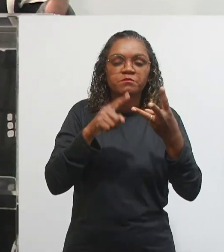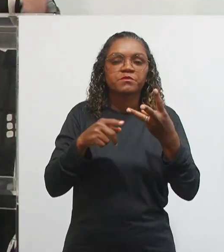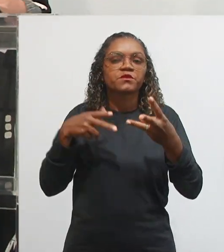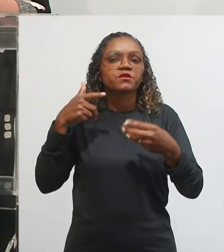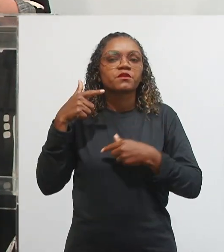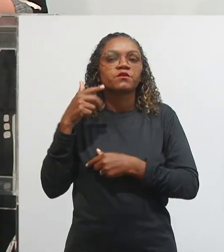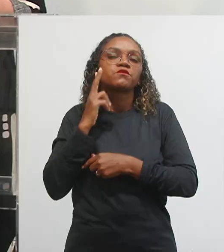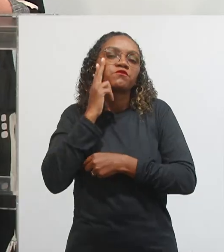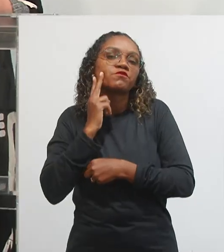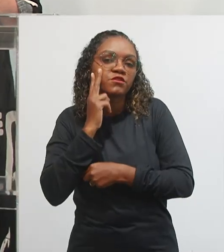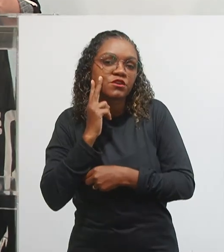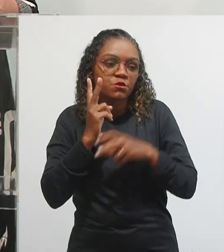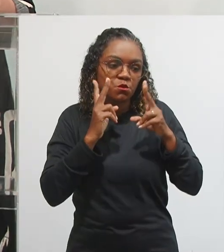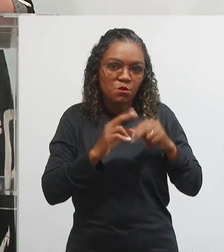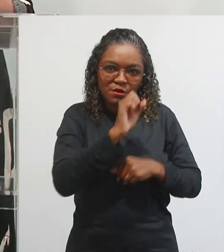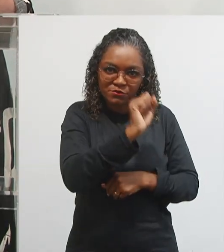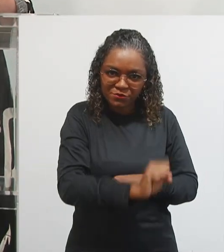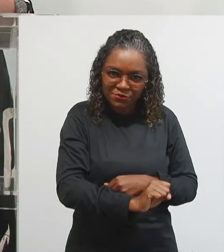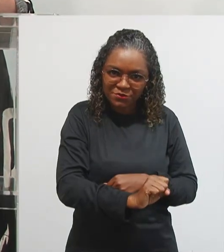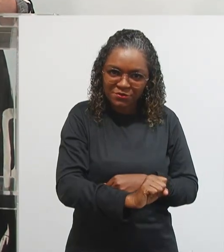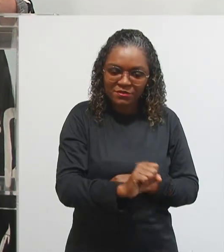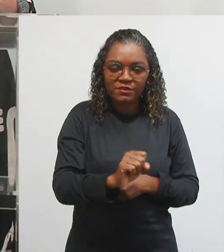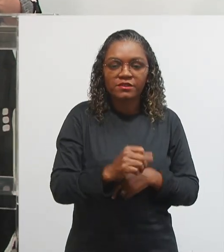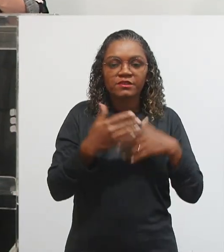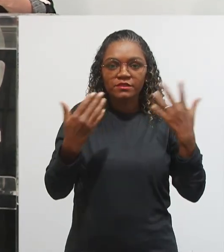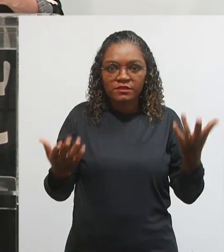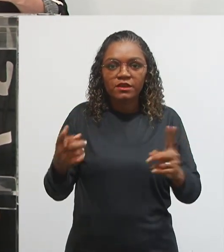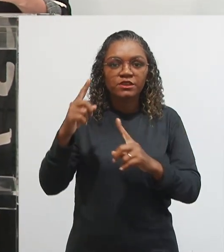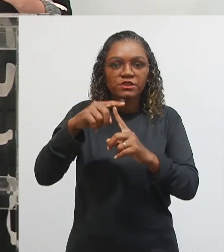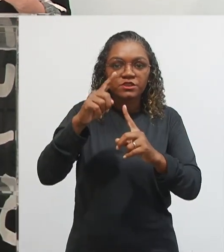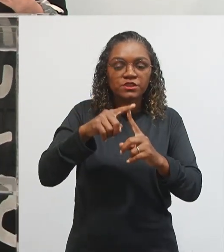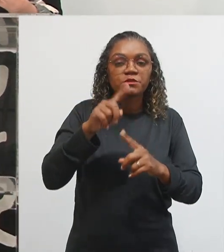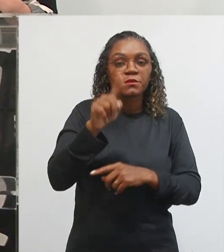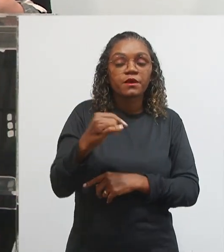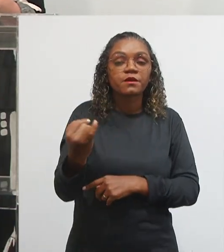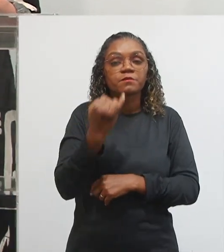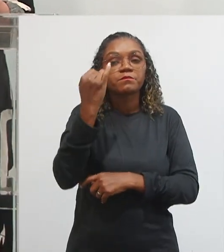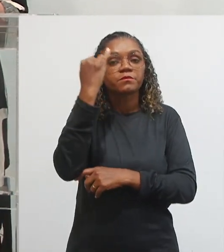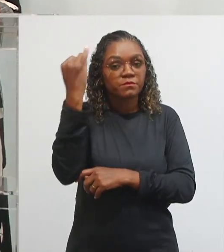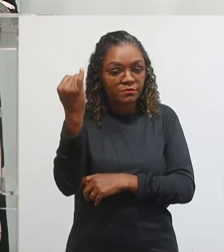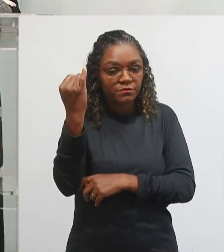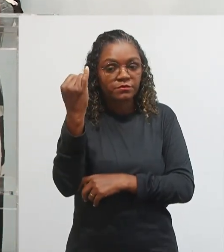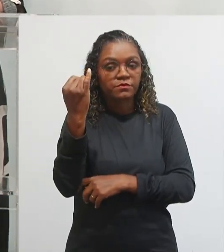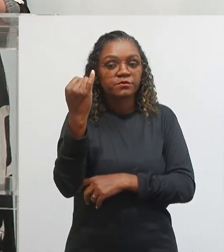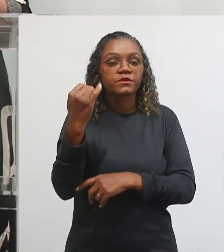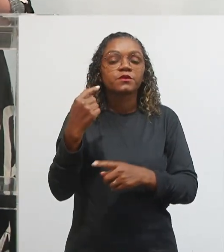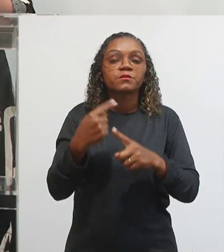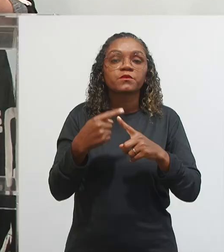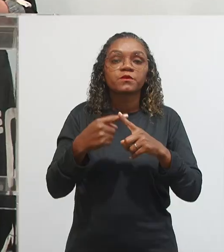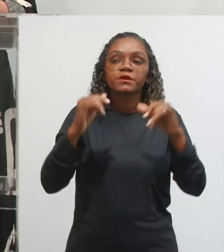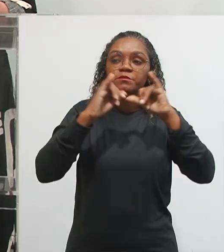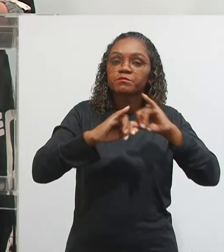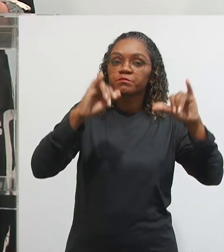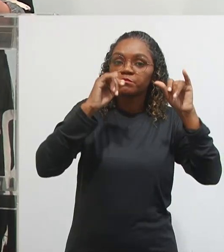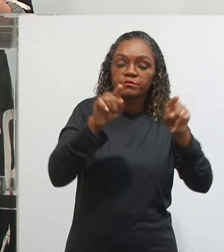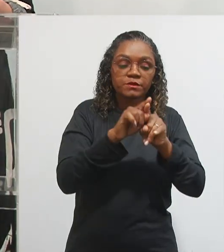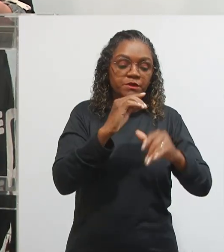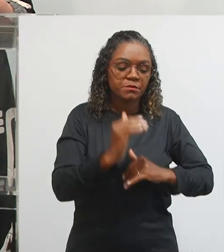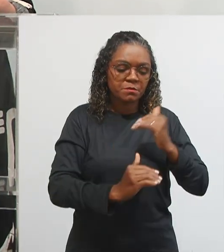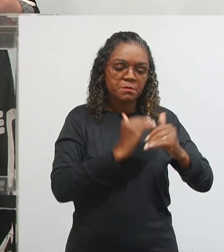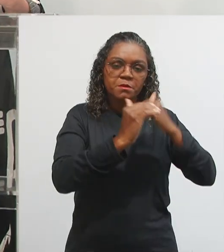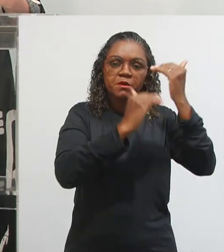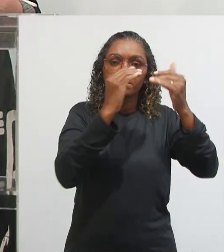como lá no Rio Grande do Sul. Então, esse tipo de trabalho, ele é muito interessante para propiciar um desenvolvimento em termos